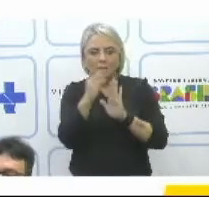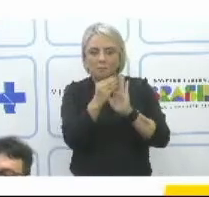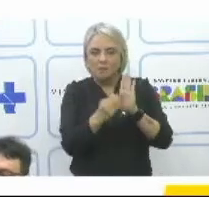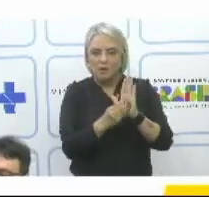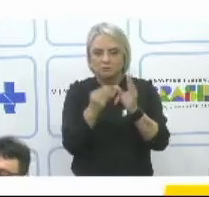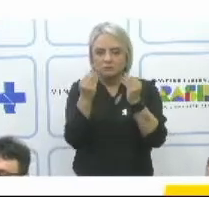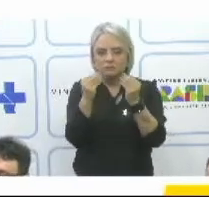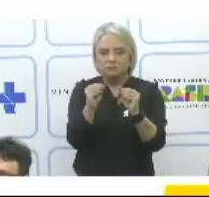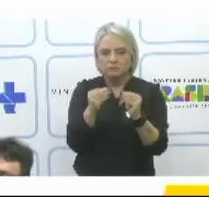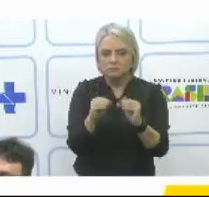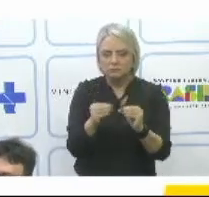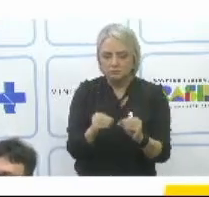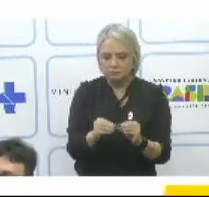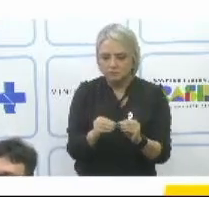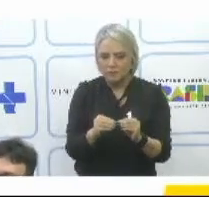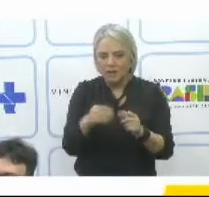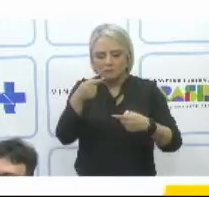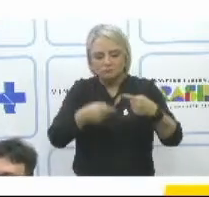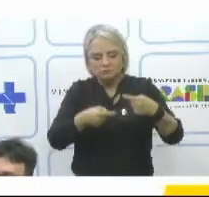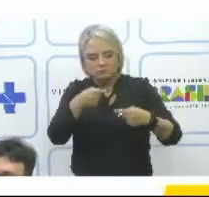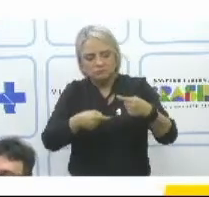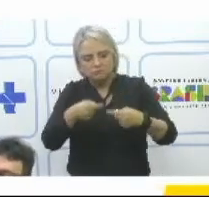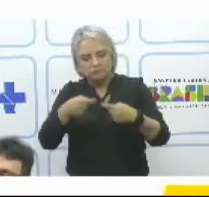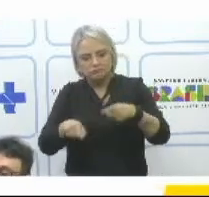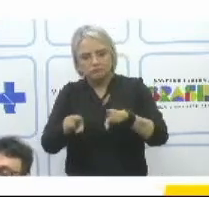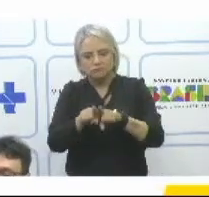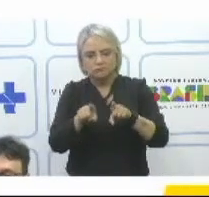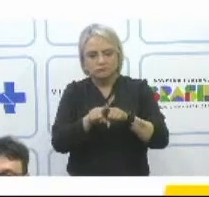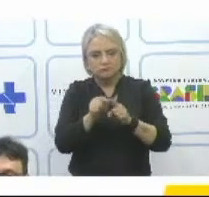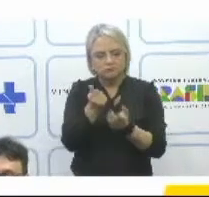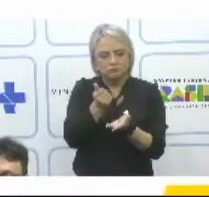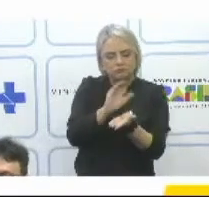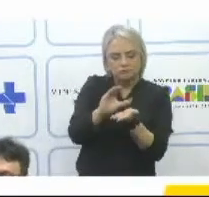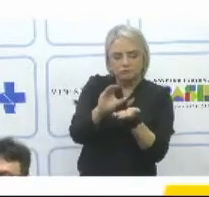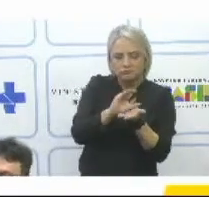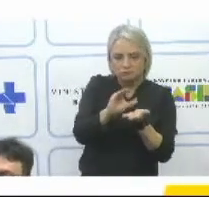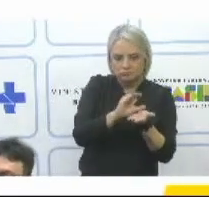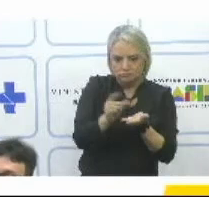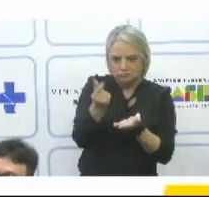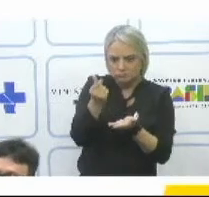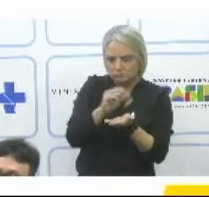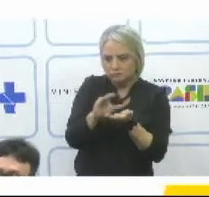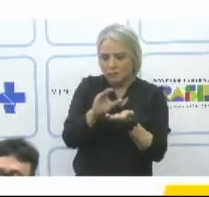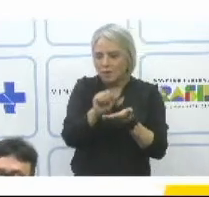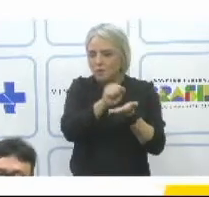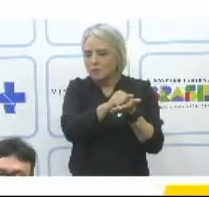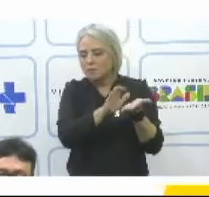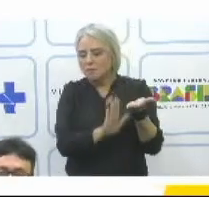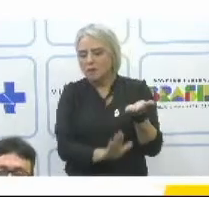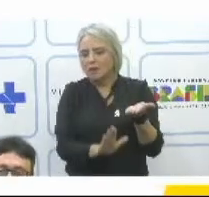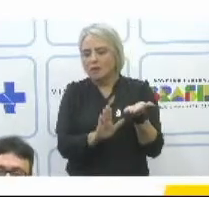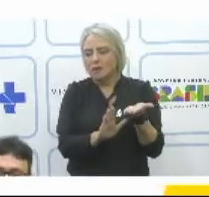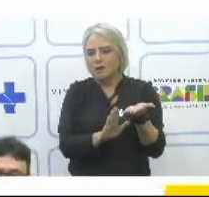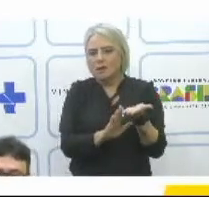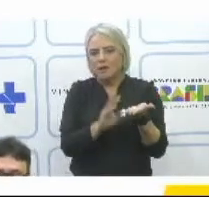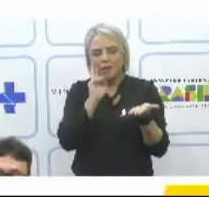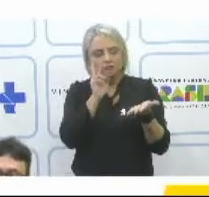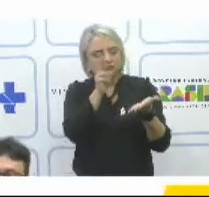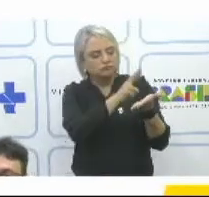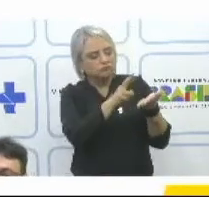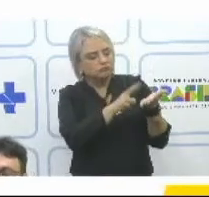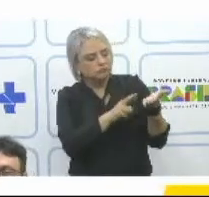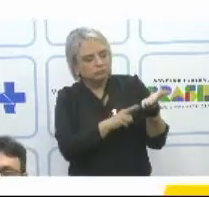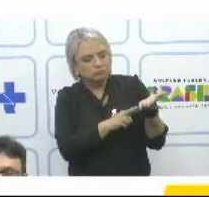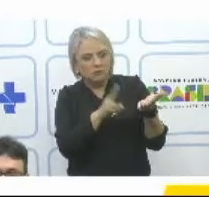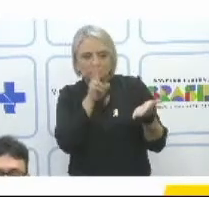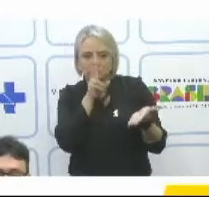de implementação, né, discutindo também a questão do financiamento, né, e uma ação, né, de revisão,